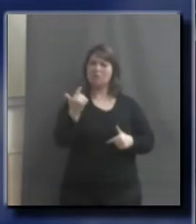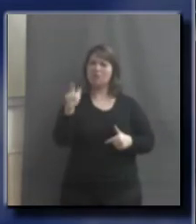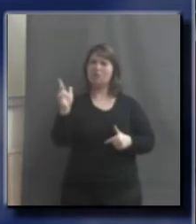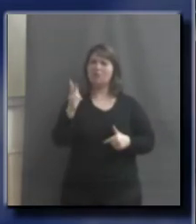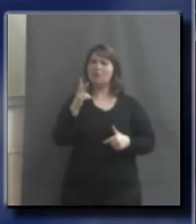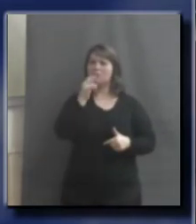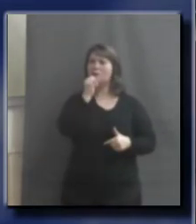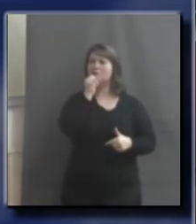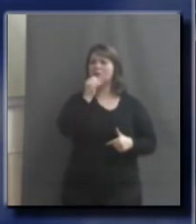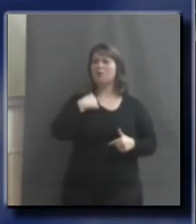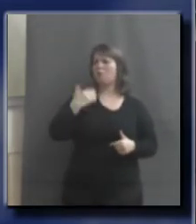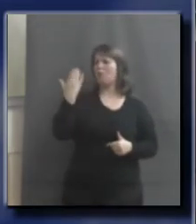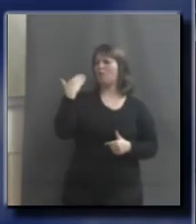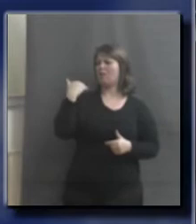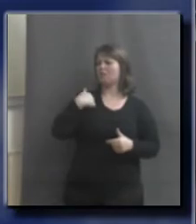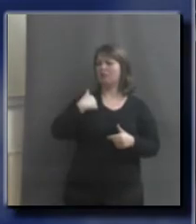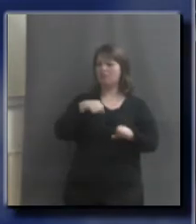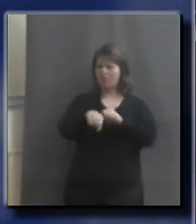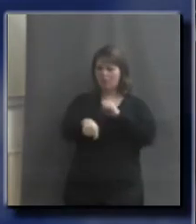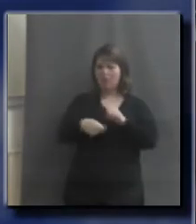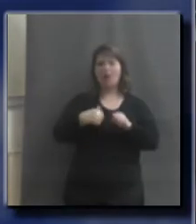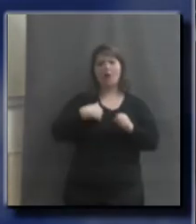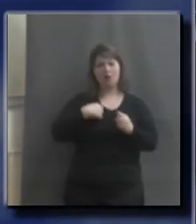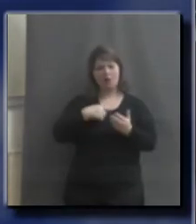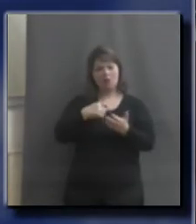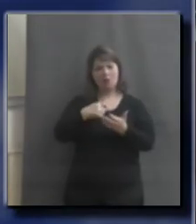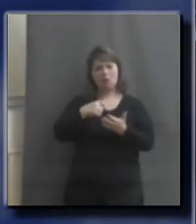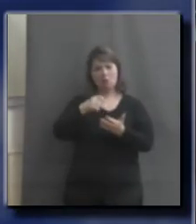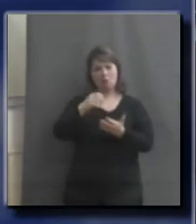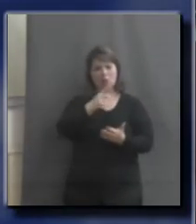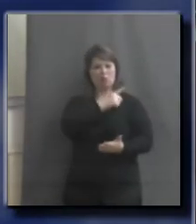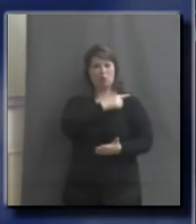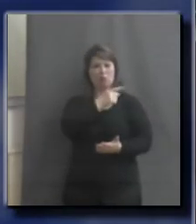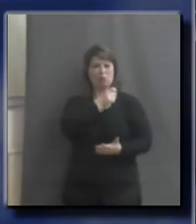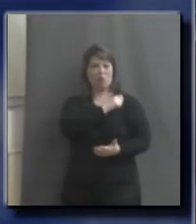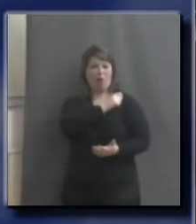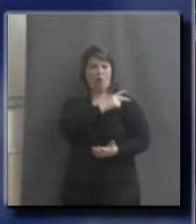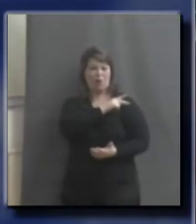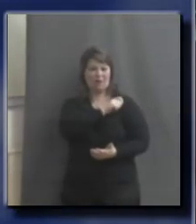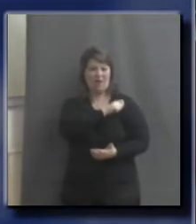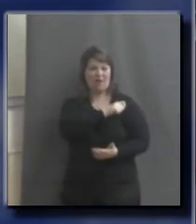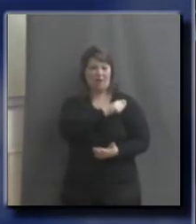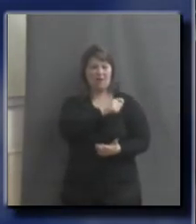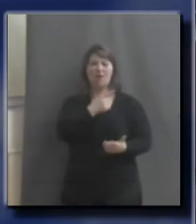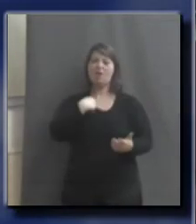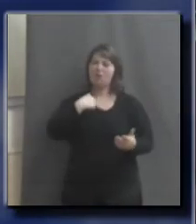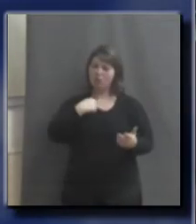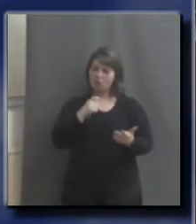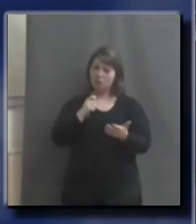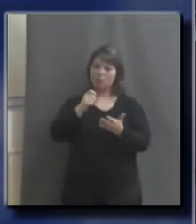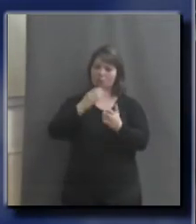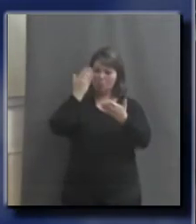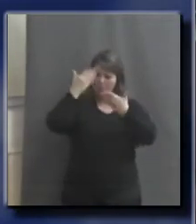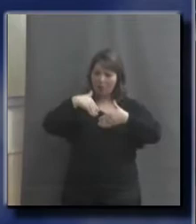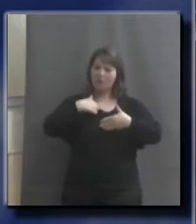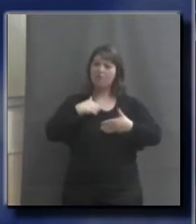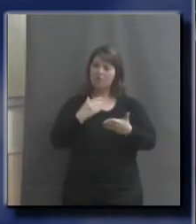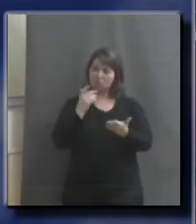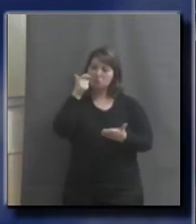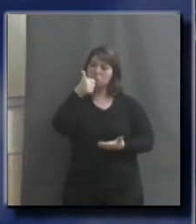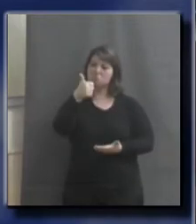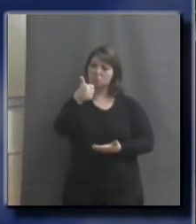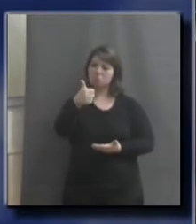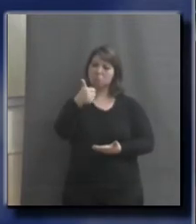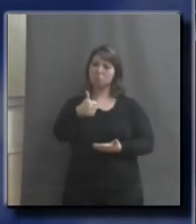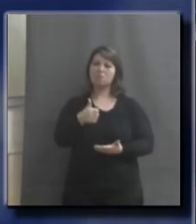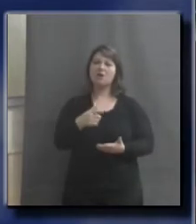nota em psicodiagnóstico. Né? Justamente e em comportamental. Não sou nem comportamental, nem faço psicodiagnóstico, mas